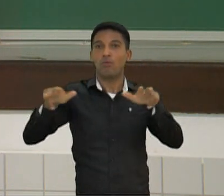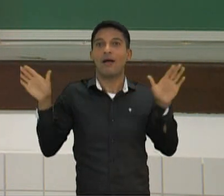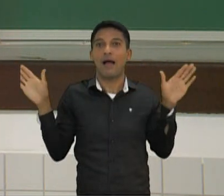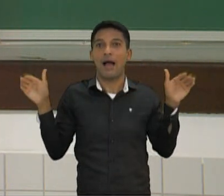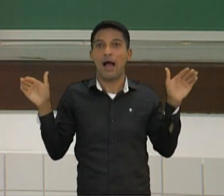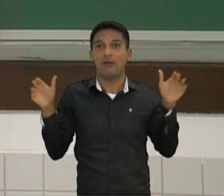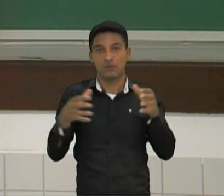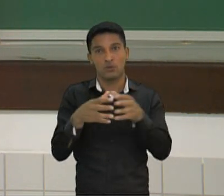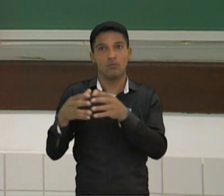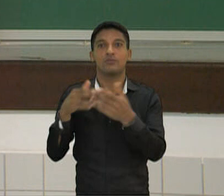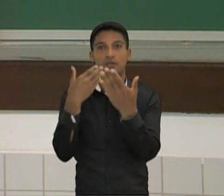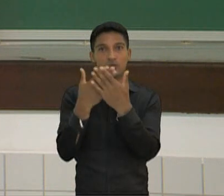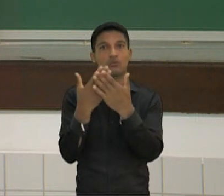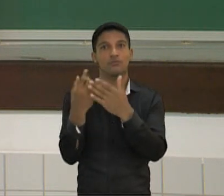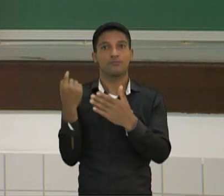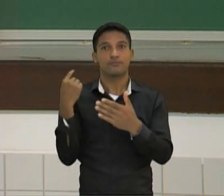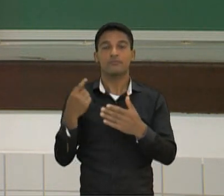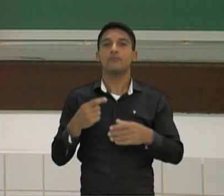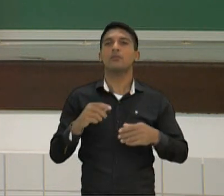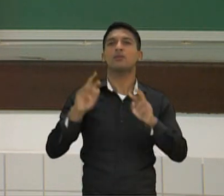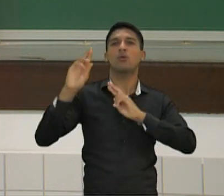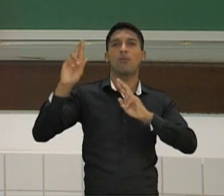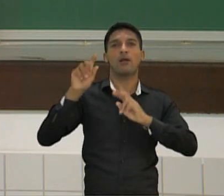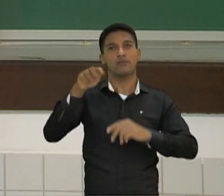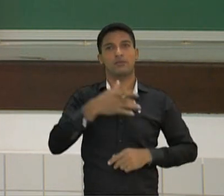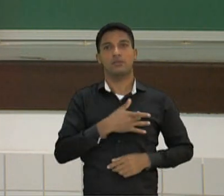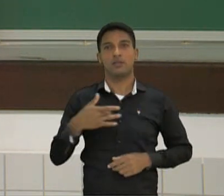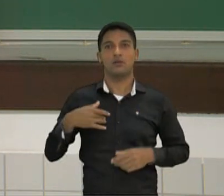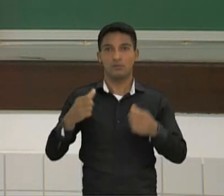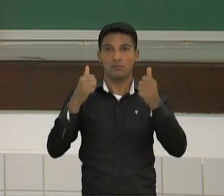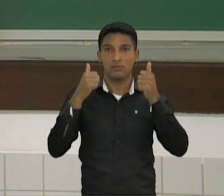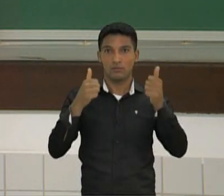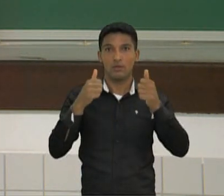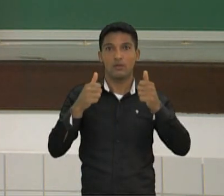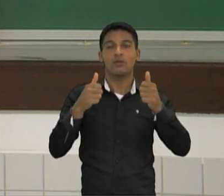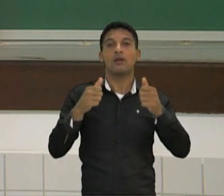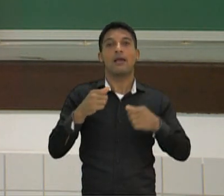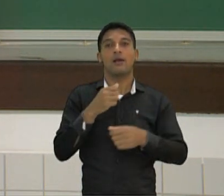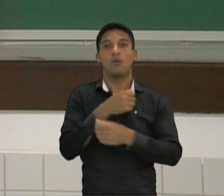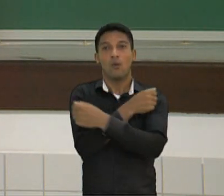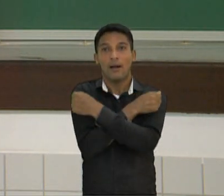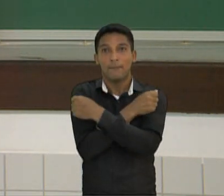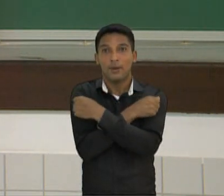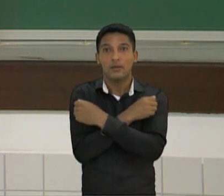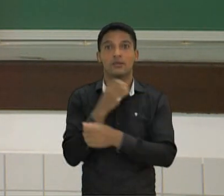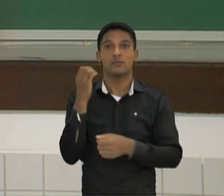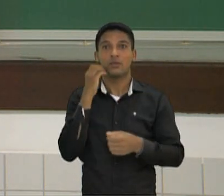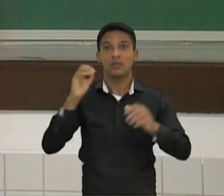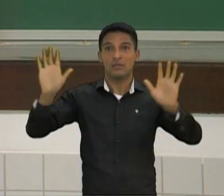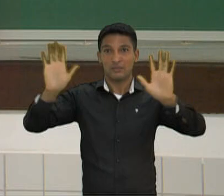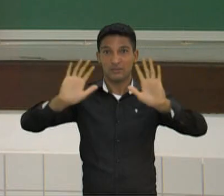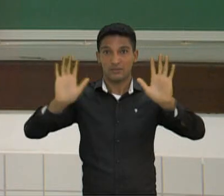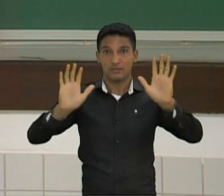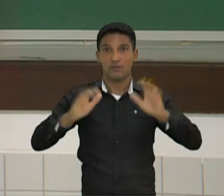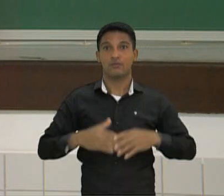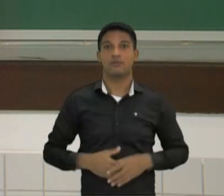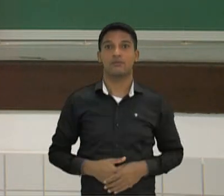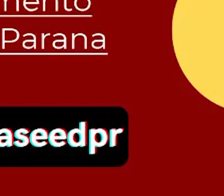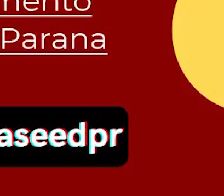bem, todos estejam saudáveis. Um abraço no coração de vocês, um beijão e tchau, tchau!